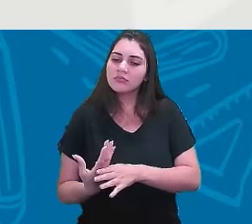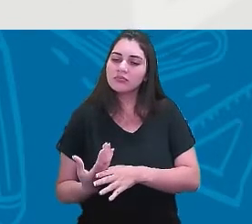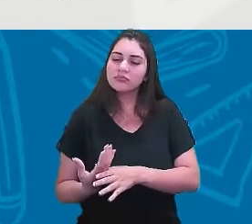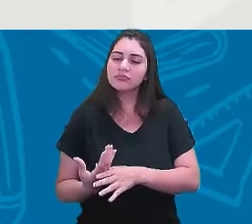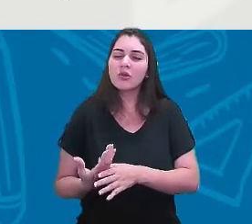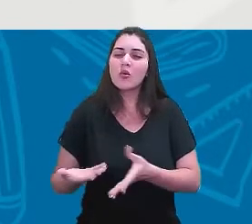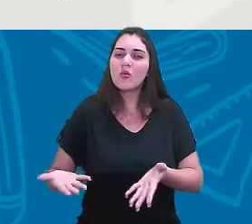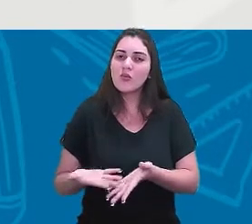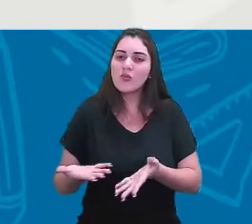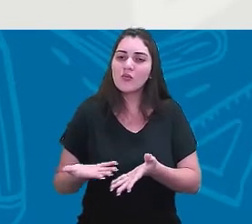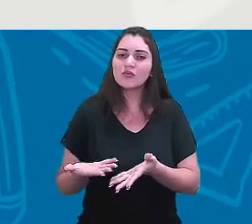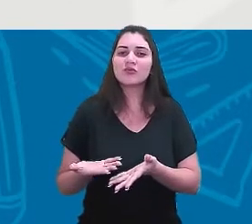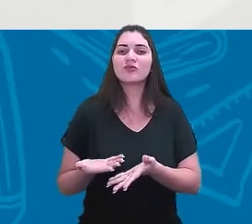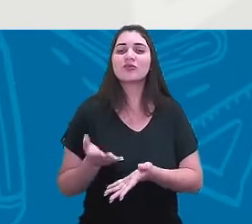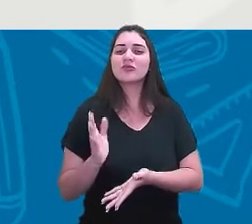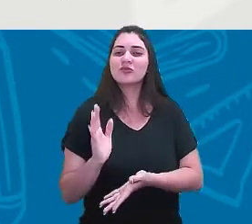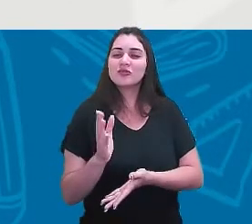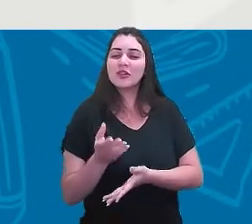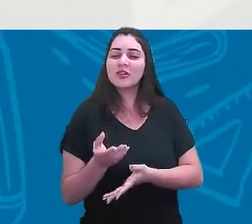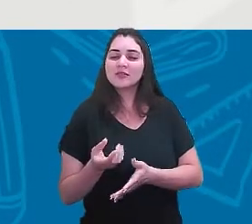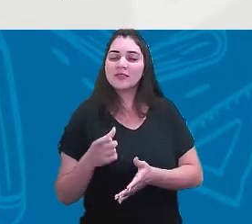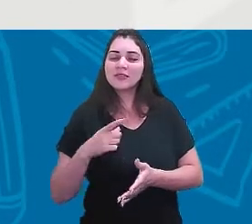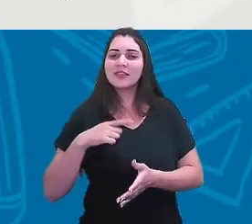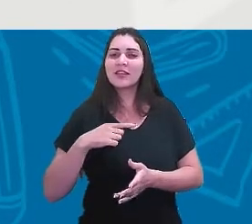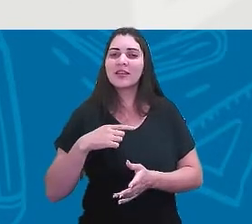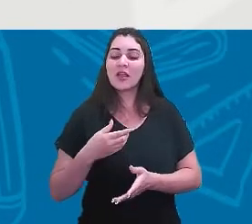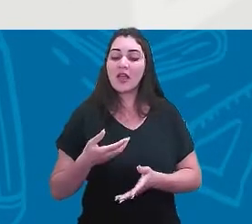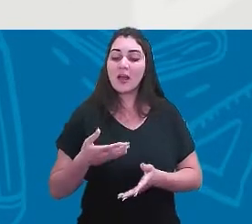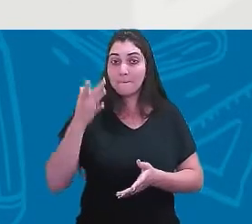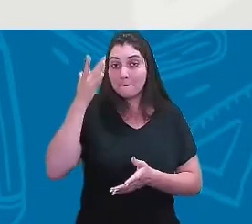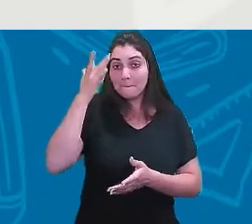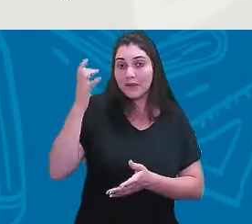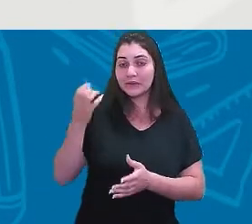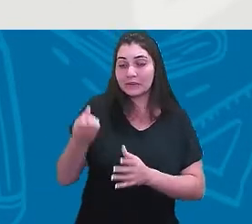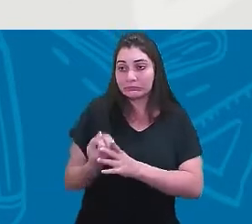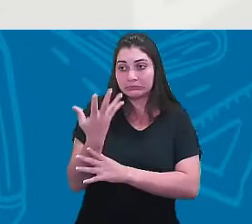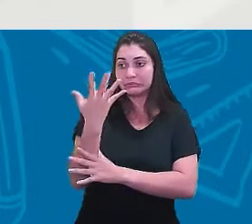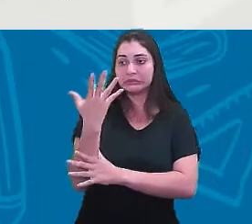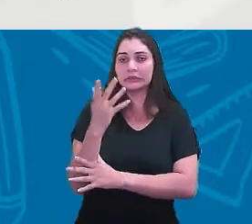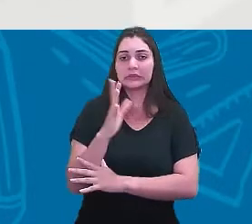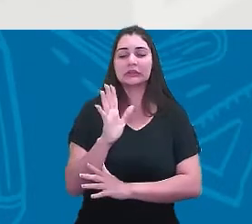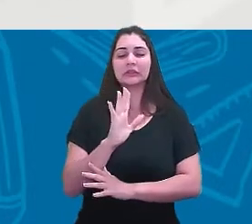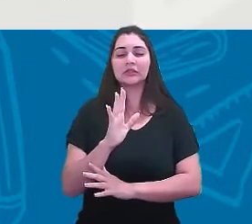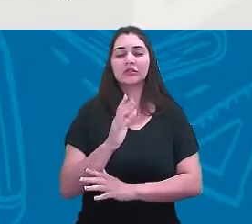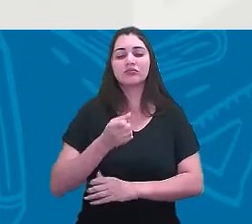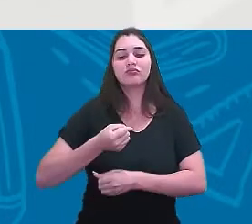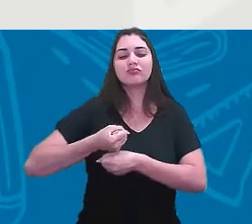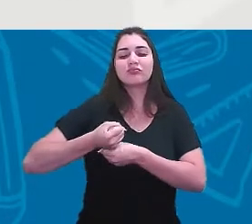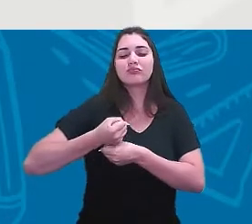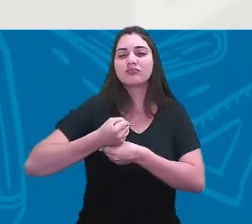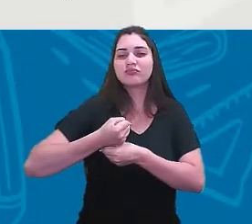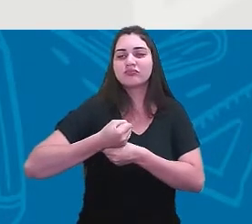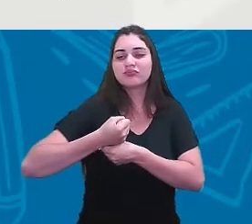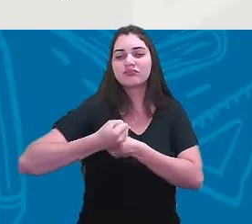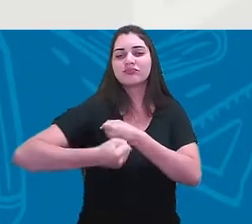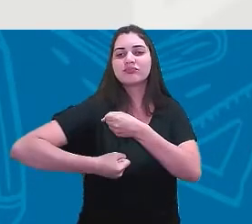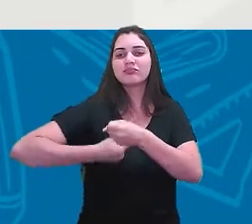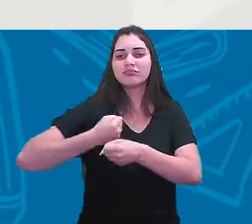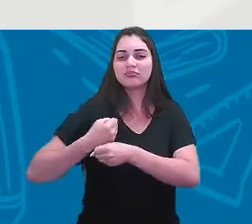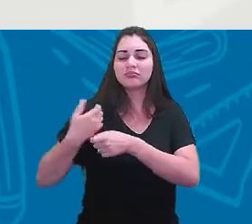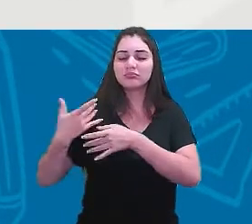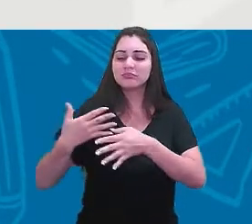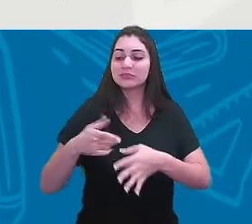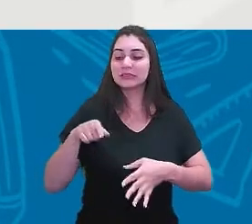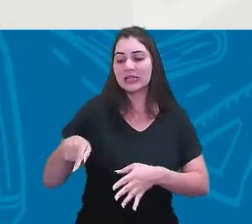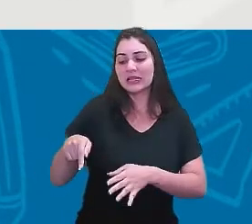vai, né, surtir os efeitos que a gente espera amanhã. São décadas, são anos para que aquela plantinha ela